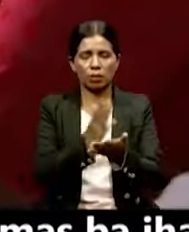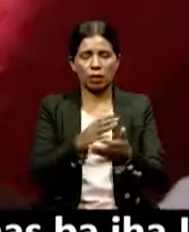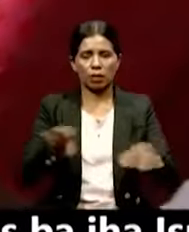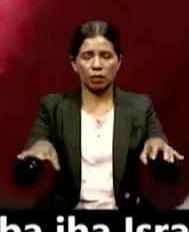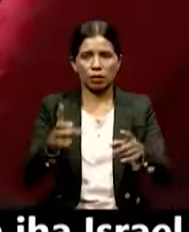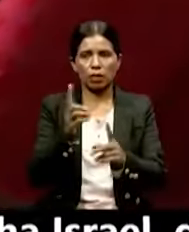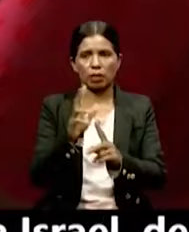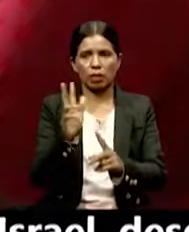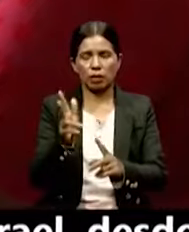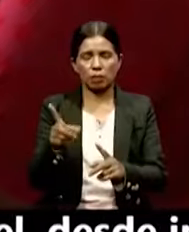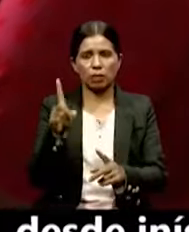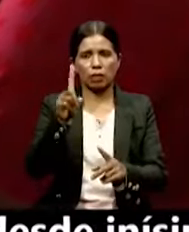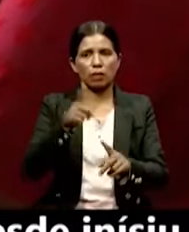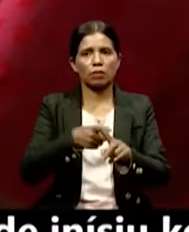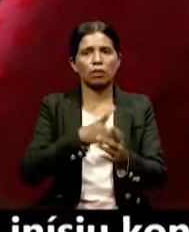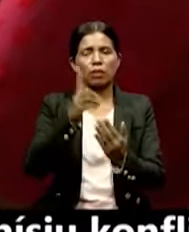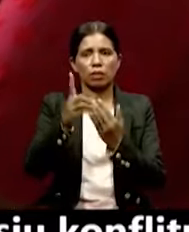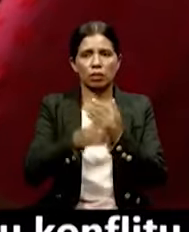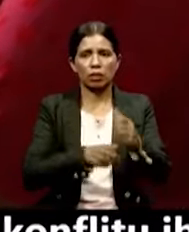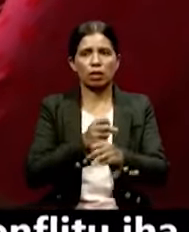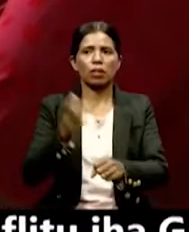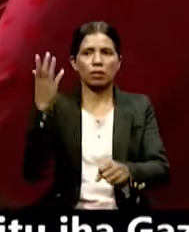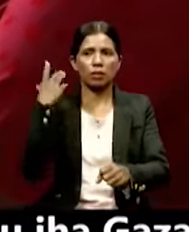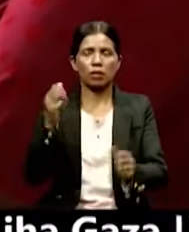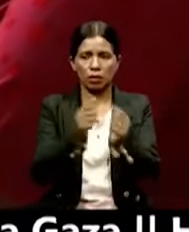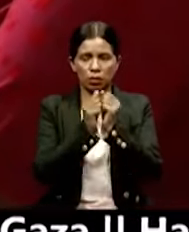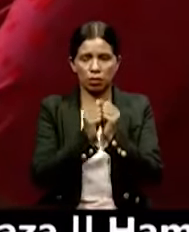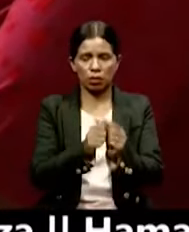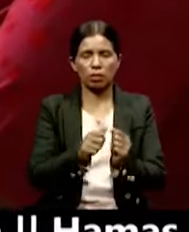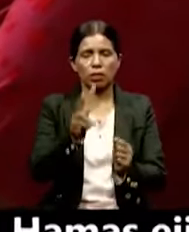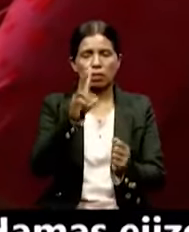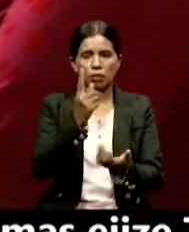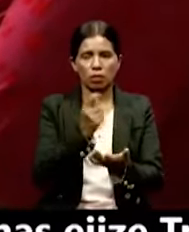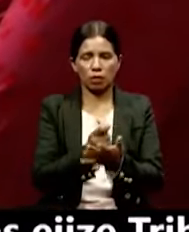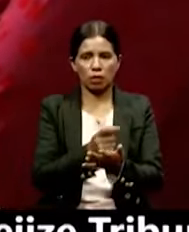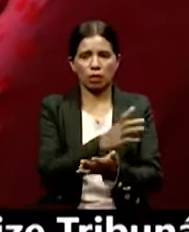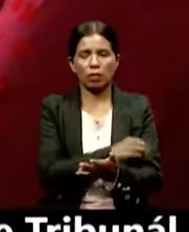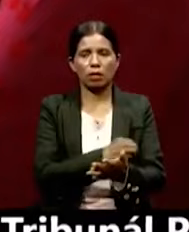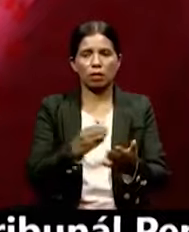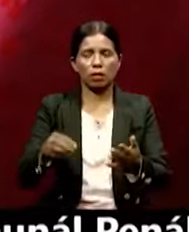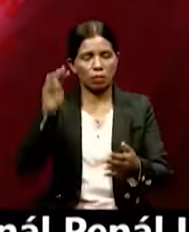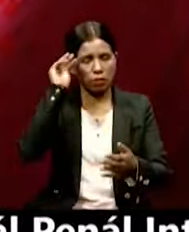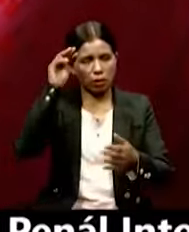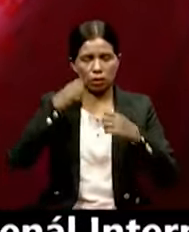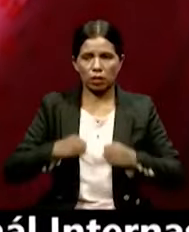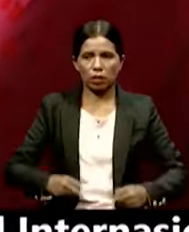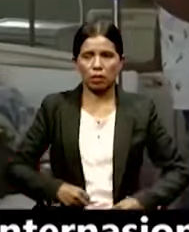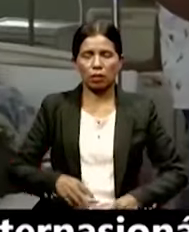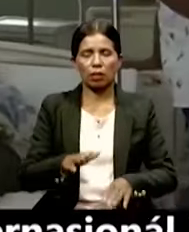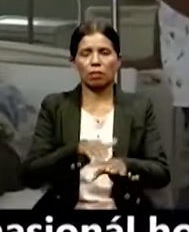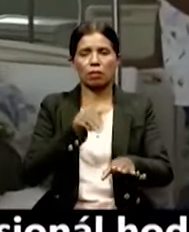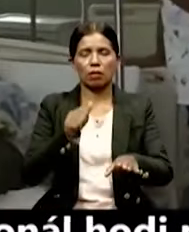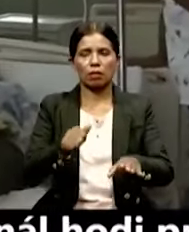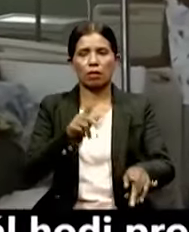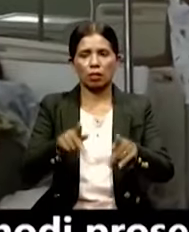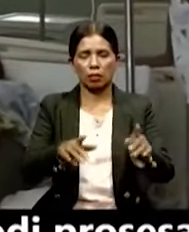e a loron tolo nulo resinida fulan dezembro tinan kotuk, hamutuk rihun rua resin, no foi na lais ne Ministério Saúde halo recrutamento